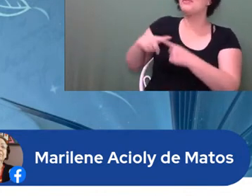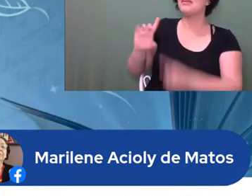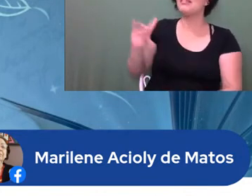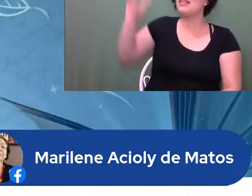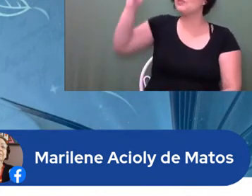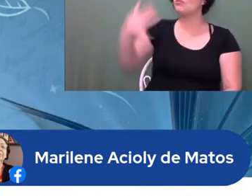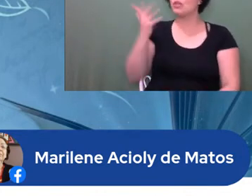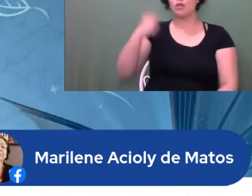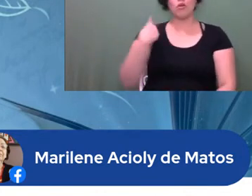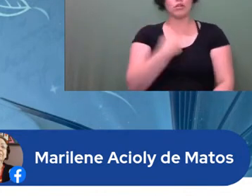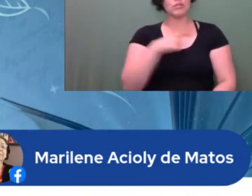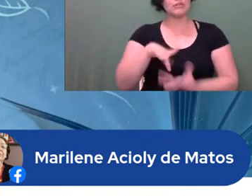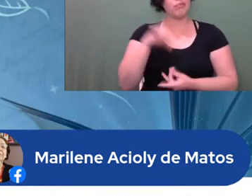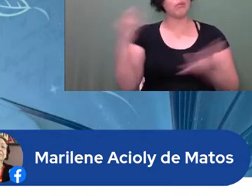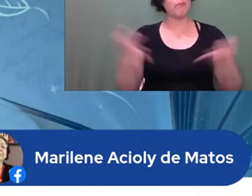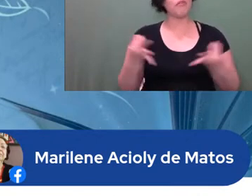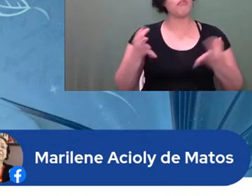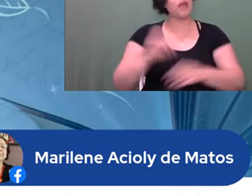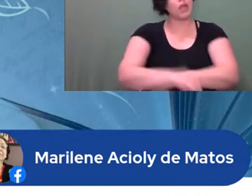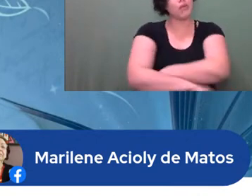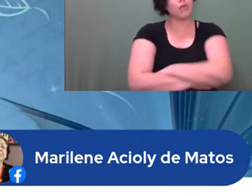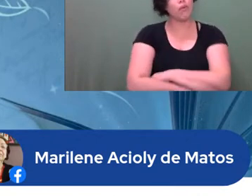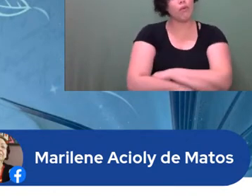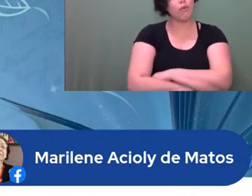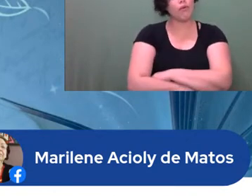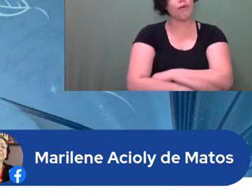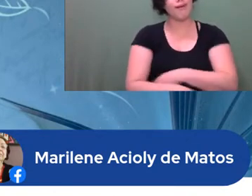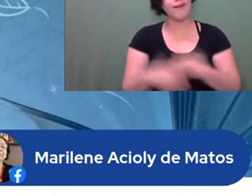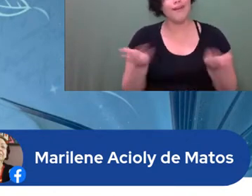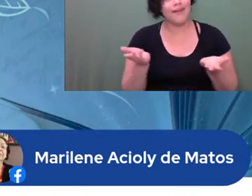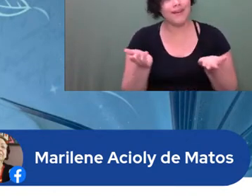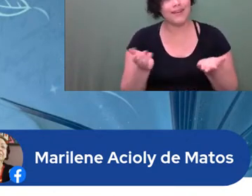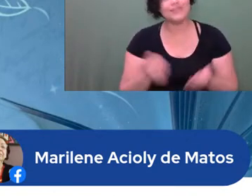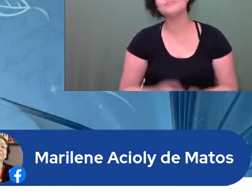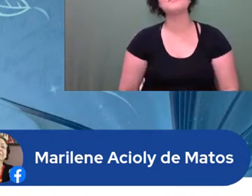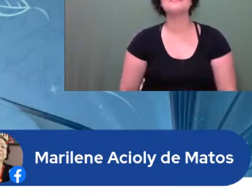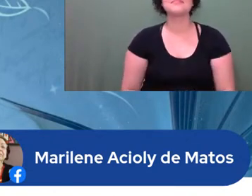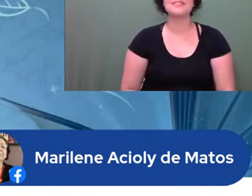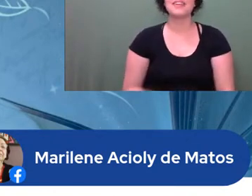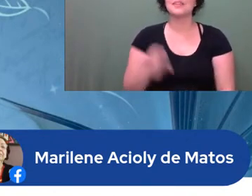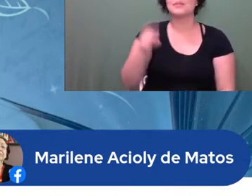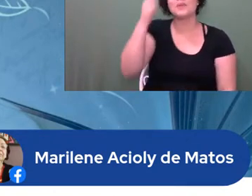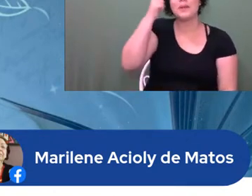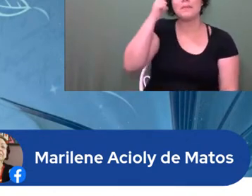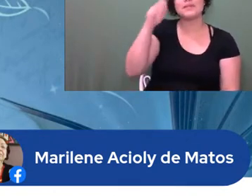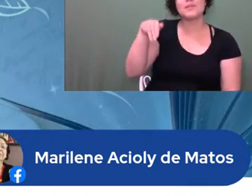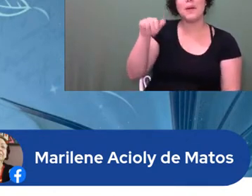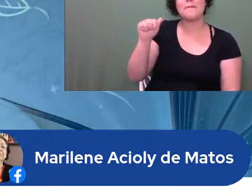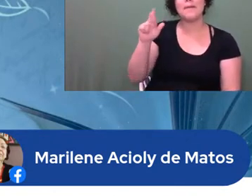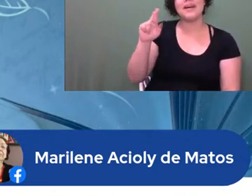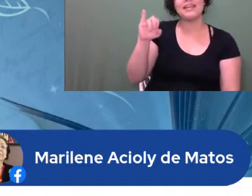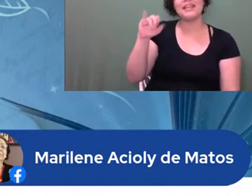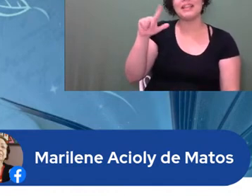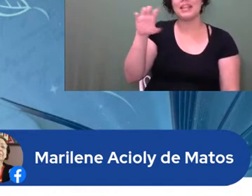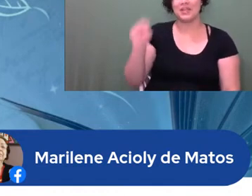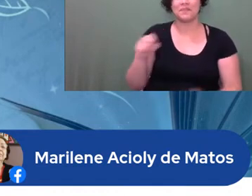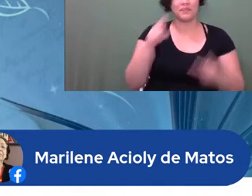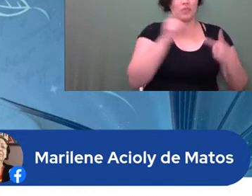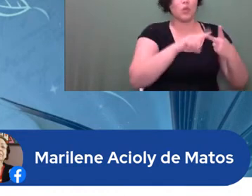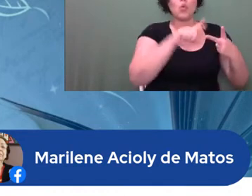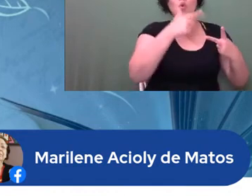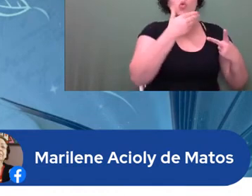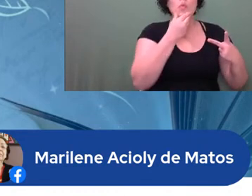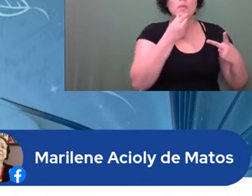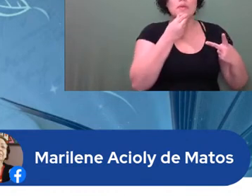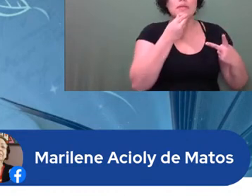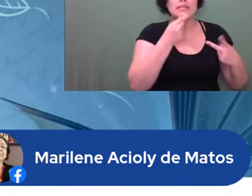espíritos perfeitos? Tá? Esse aí é o raciocínio da Marilene. E a questão do Bernardo,